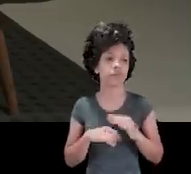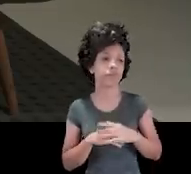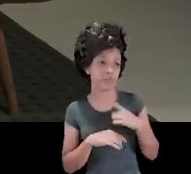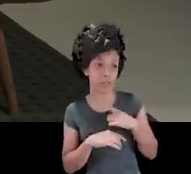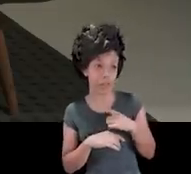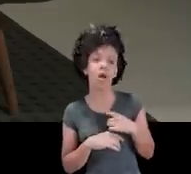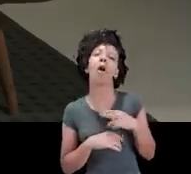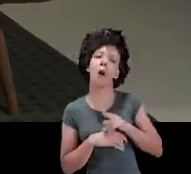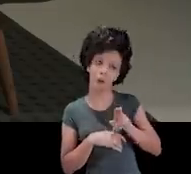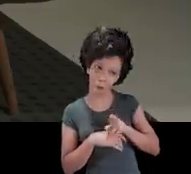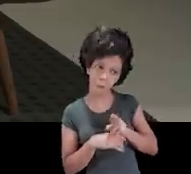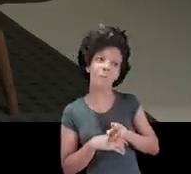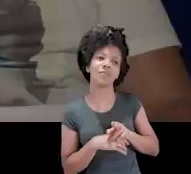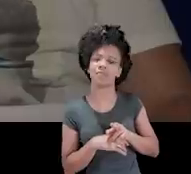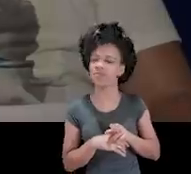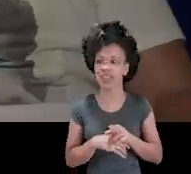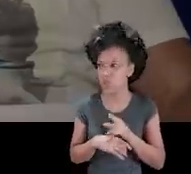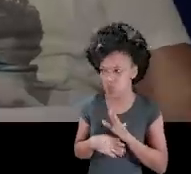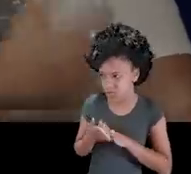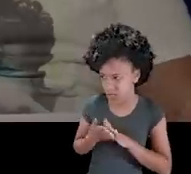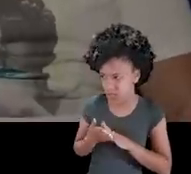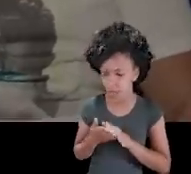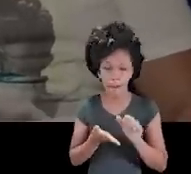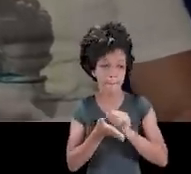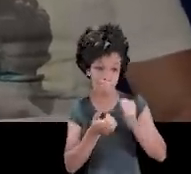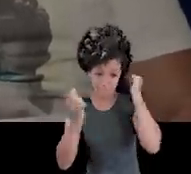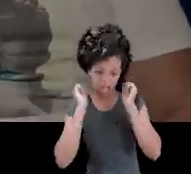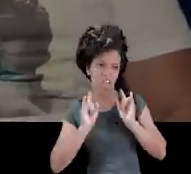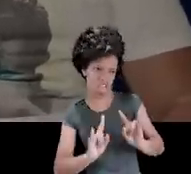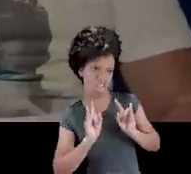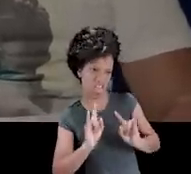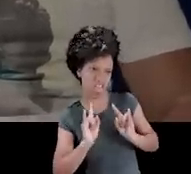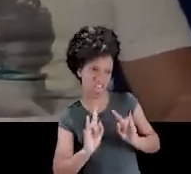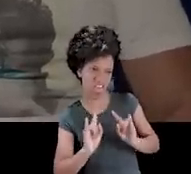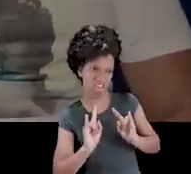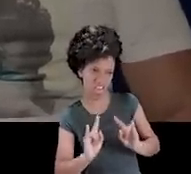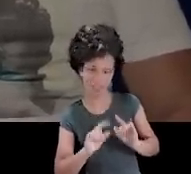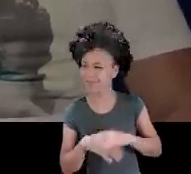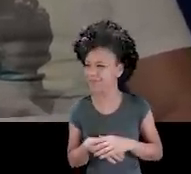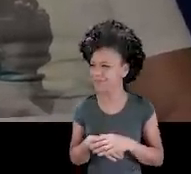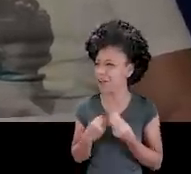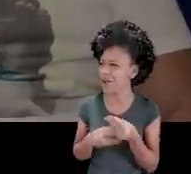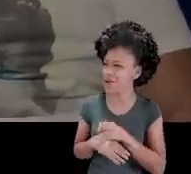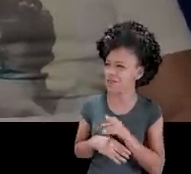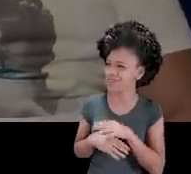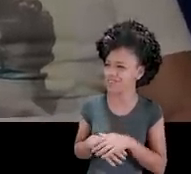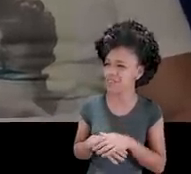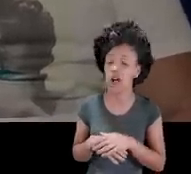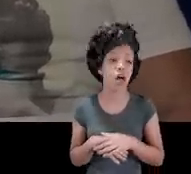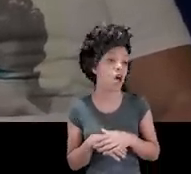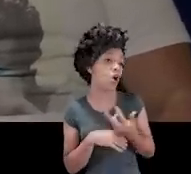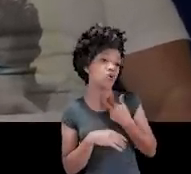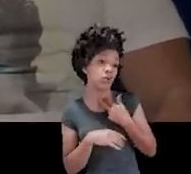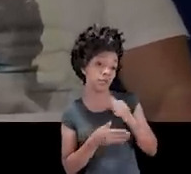school. Você não usa absolutamente nada. Barra pesada, heavy metal. Eita, diretão. Tratamento. Eu também uso rústico. É. Rústico. Então rústico. Não pode